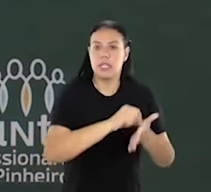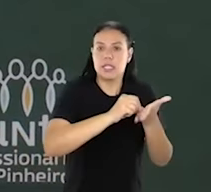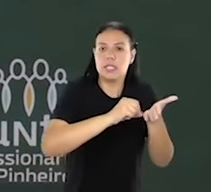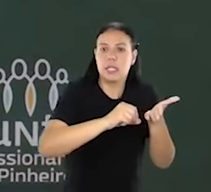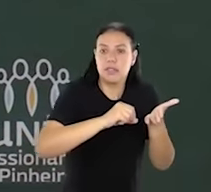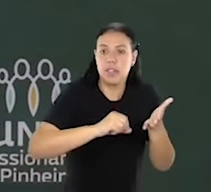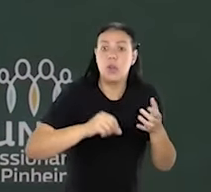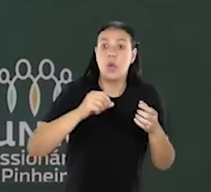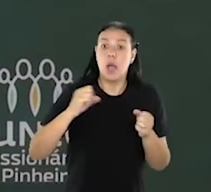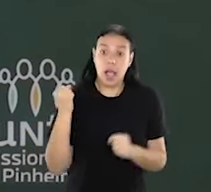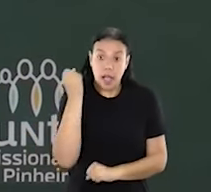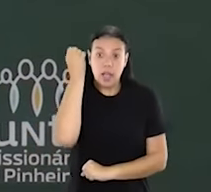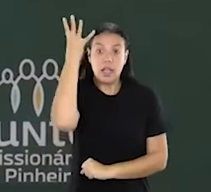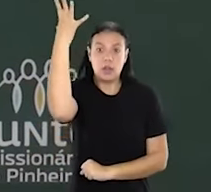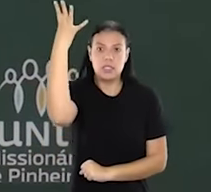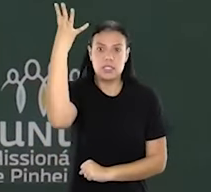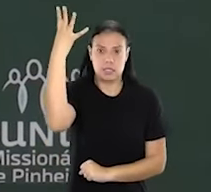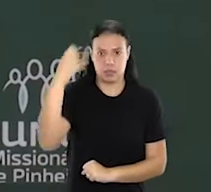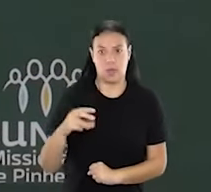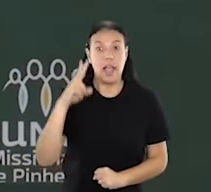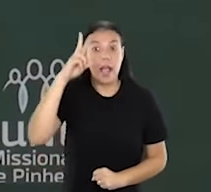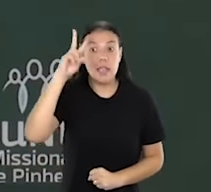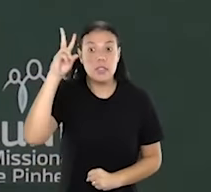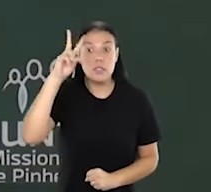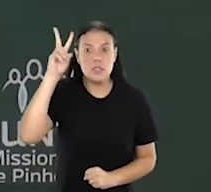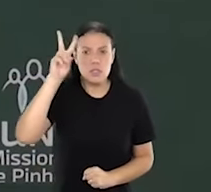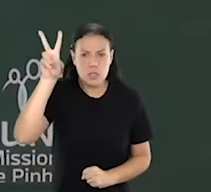O enredo, o acontecimento,